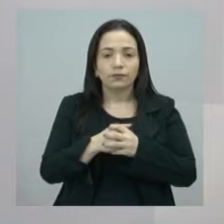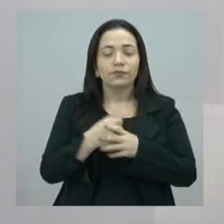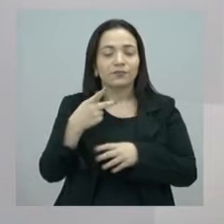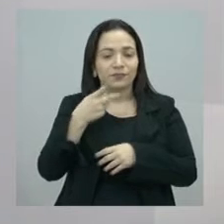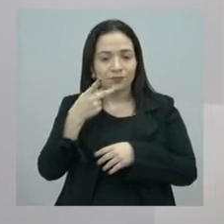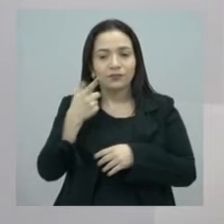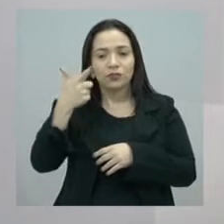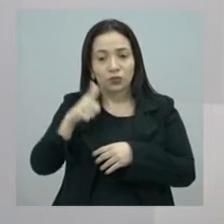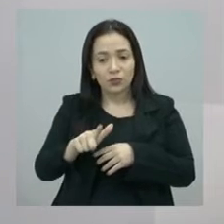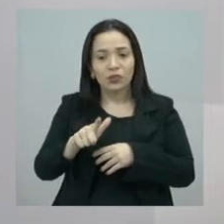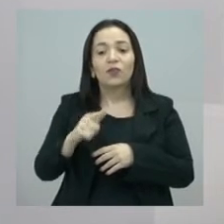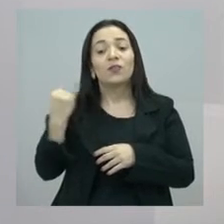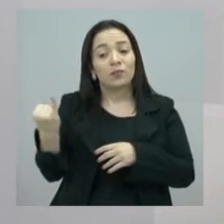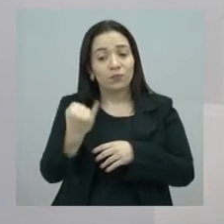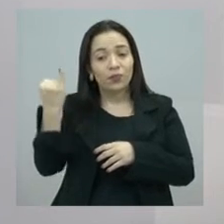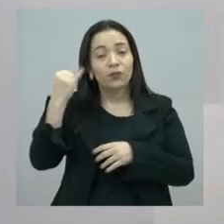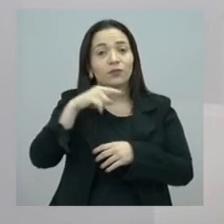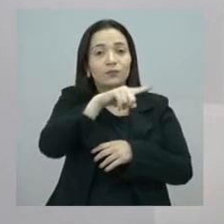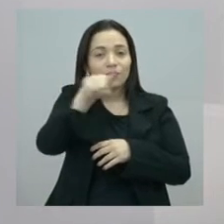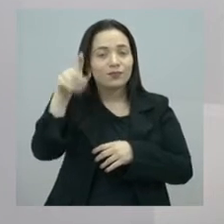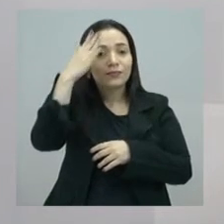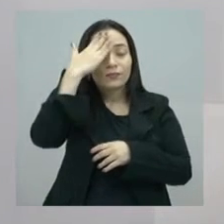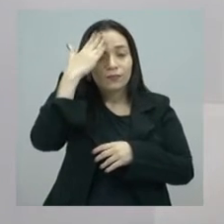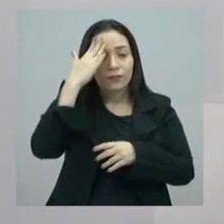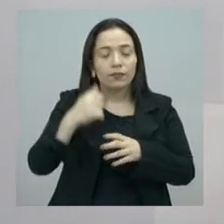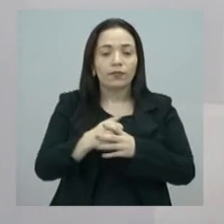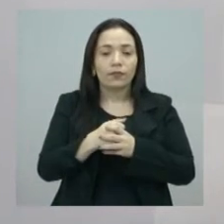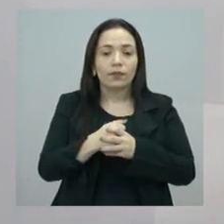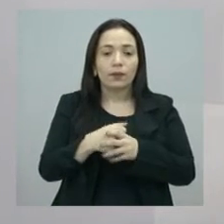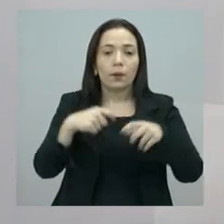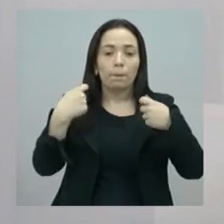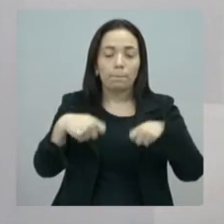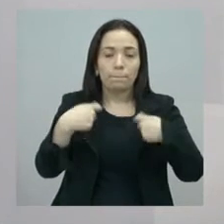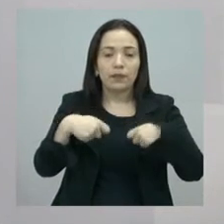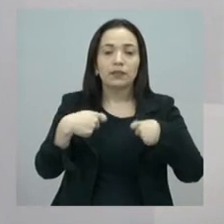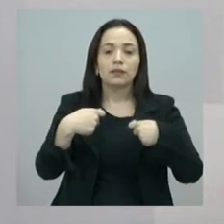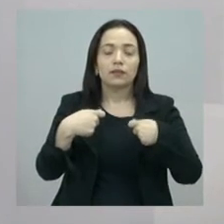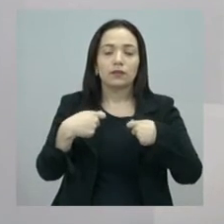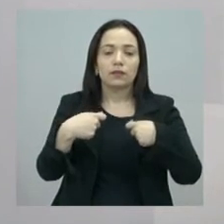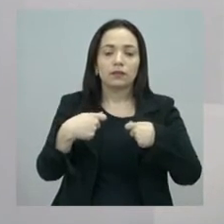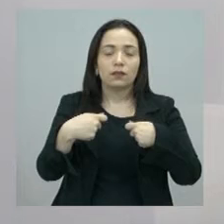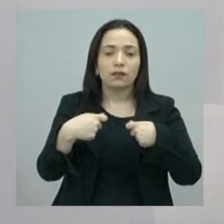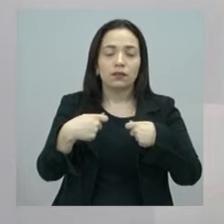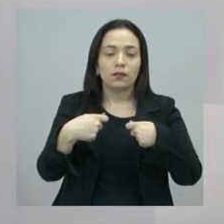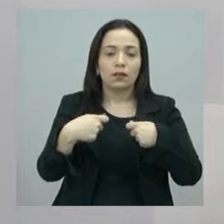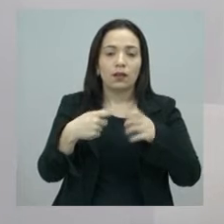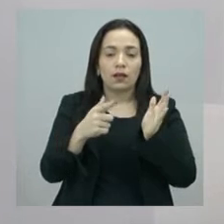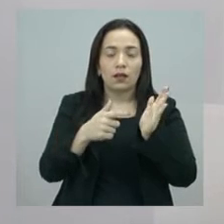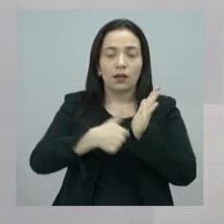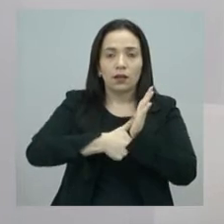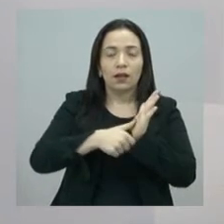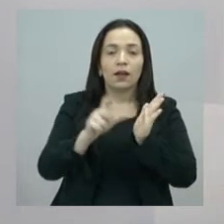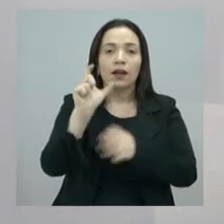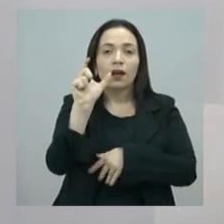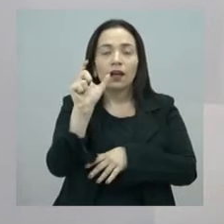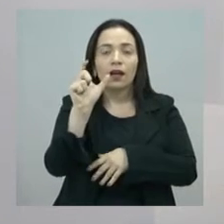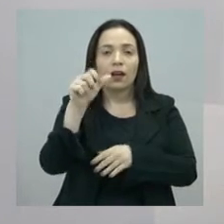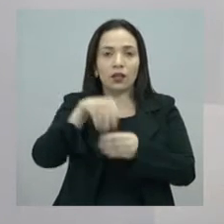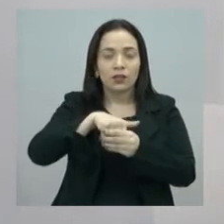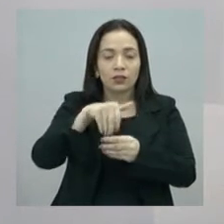repetir mais uma vez, porque é muito importante esse detalhe. Você tem que estar inscrito tem que